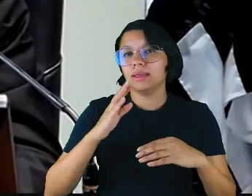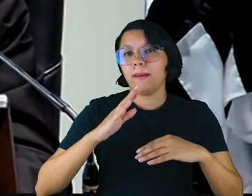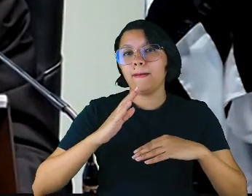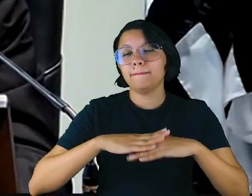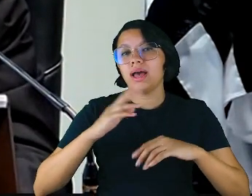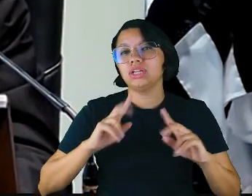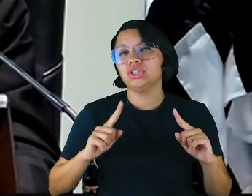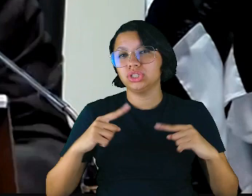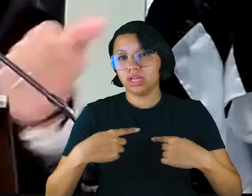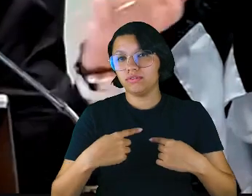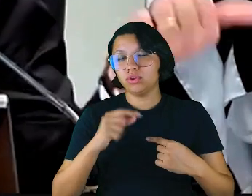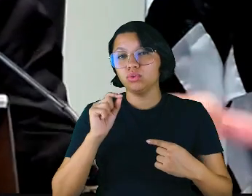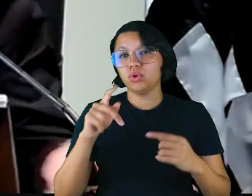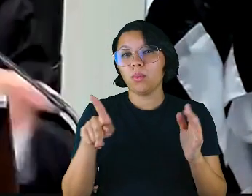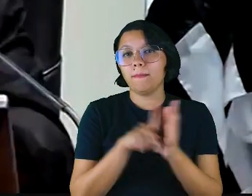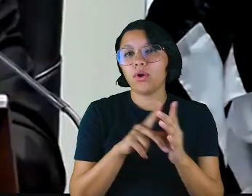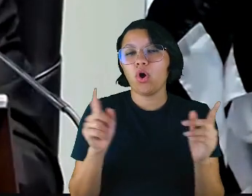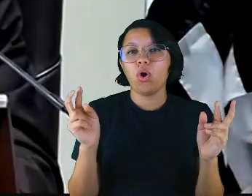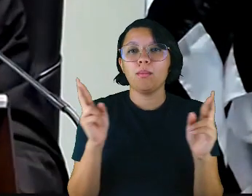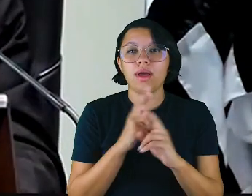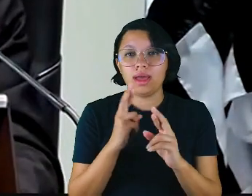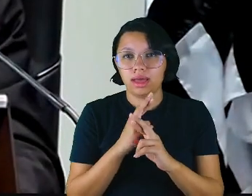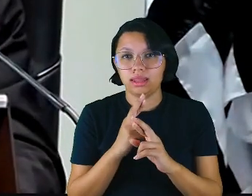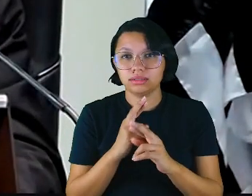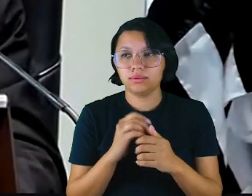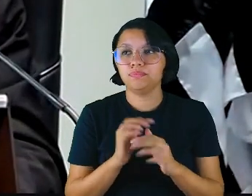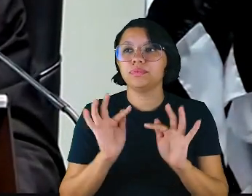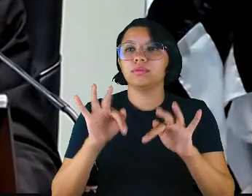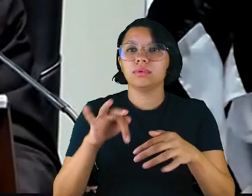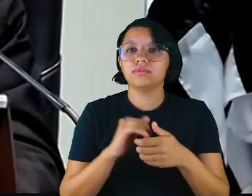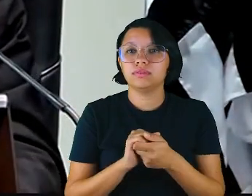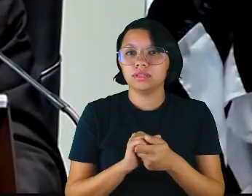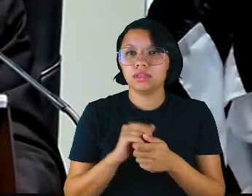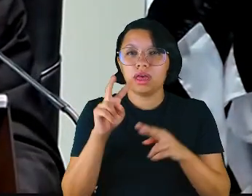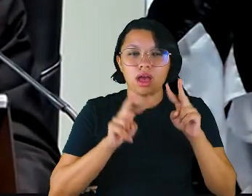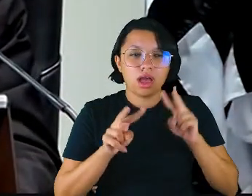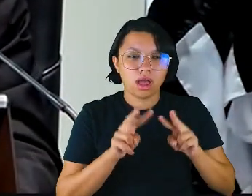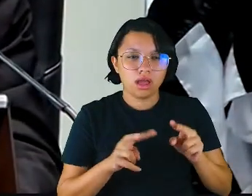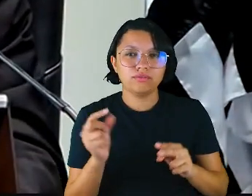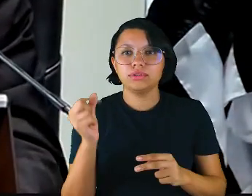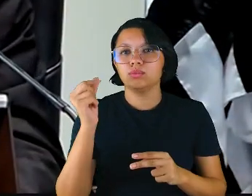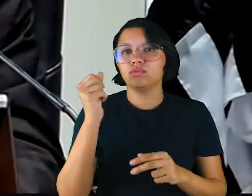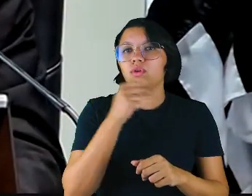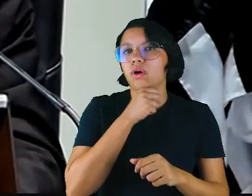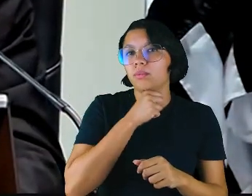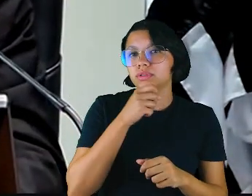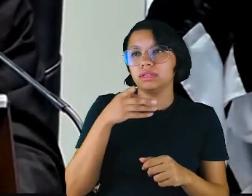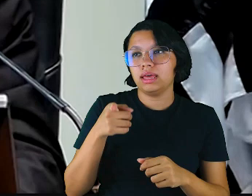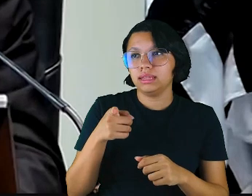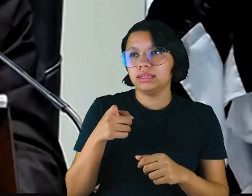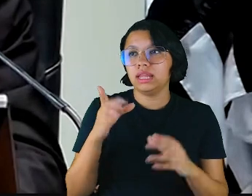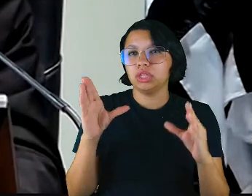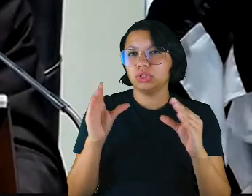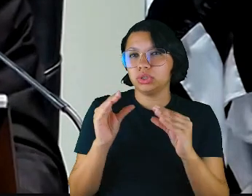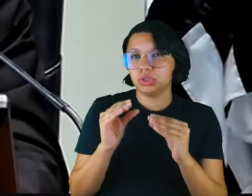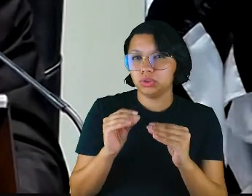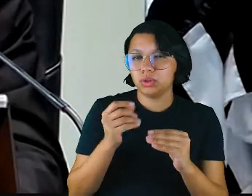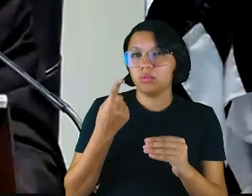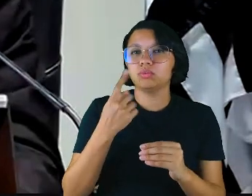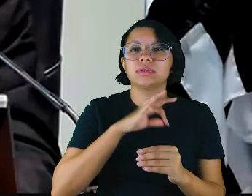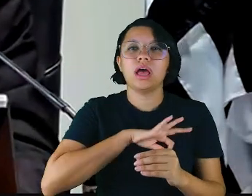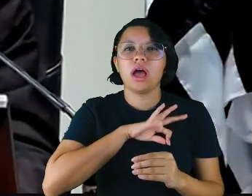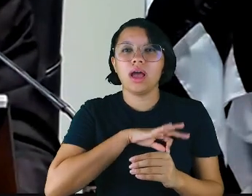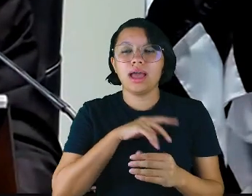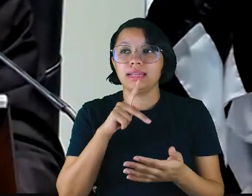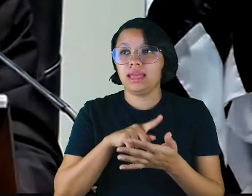vínculo, porque para fins, como o colega muito bem lembrou, para fins da revisão dos valores, a aposentadoria dele está achatada, está em